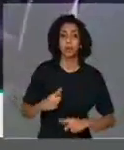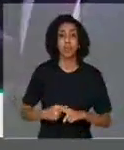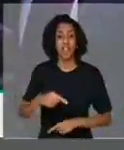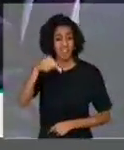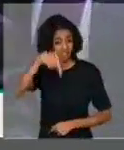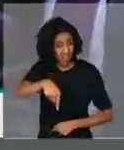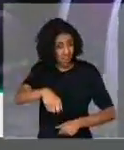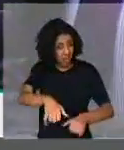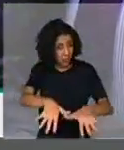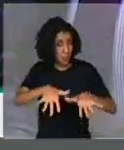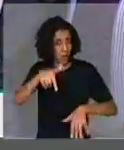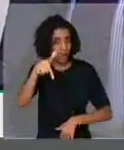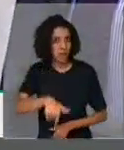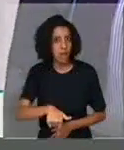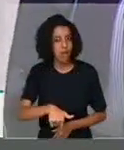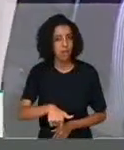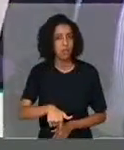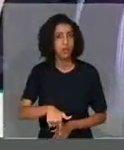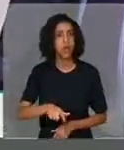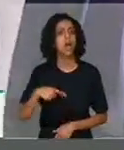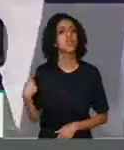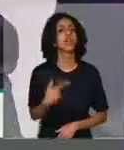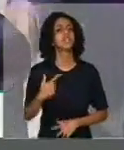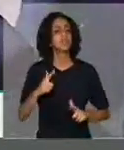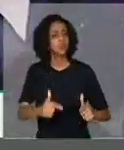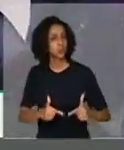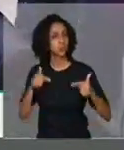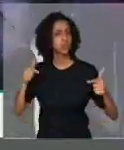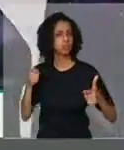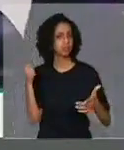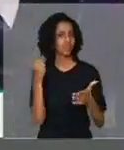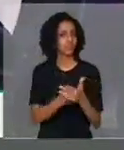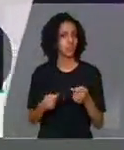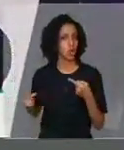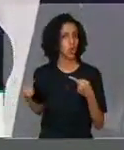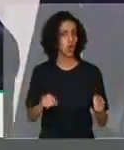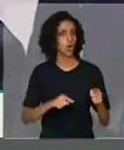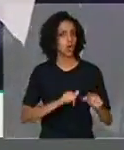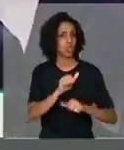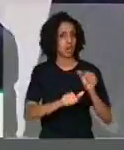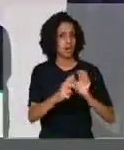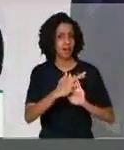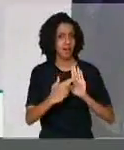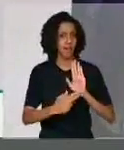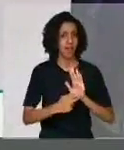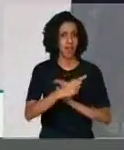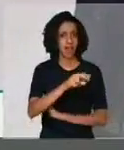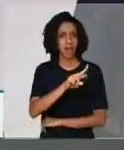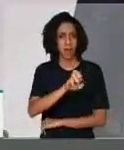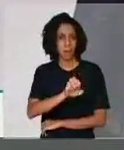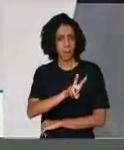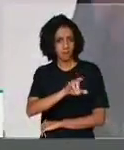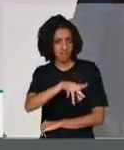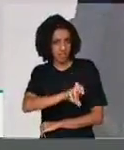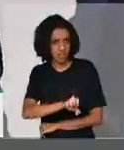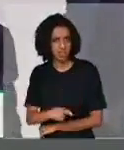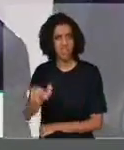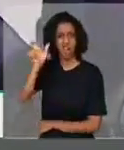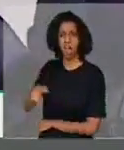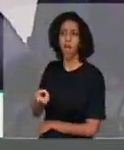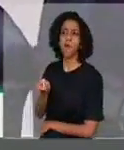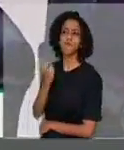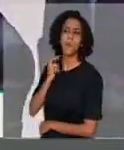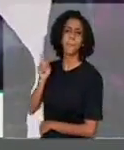nesse plenário nós fomos pro pau contra a reforma da Previdência. O vampirão não vai levar o sangue